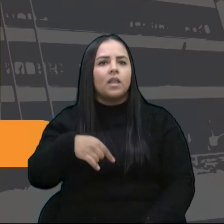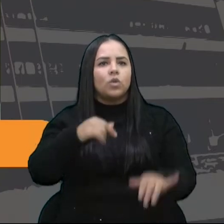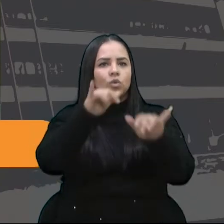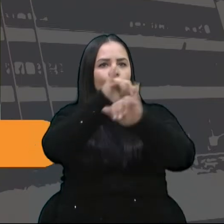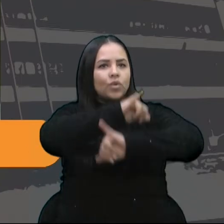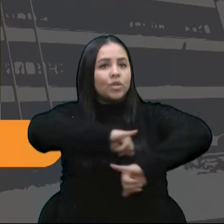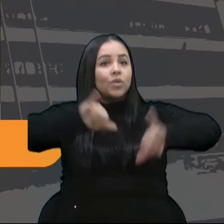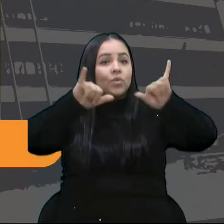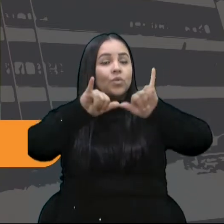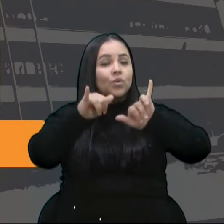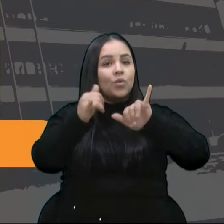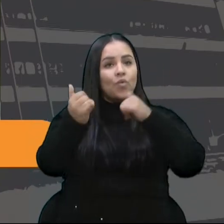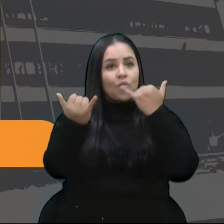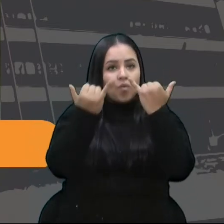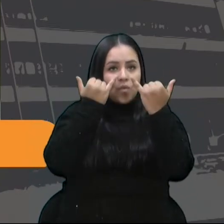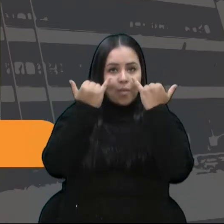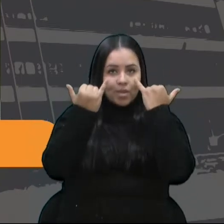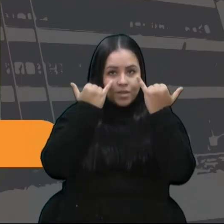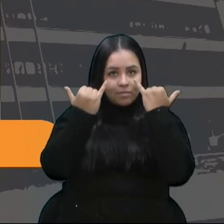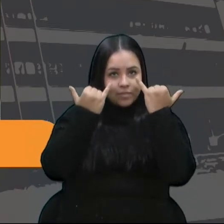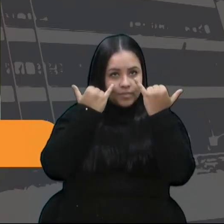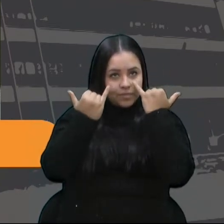de informações,